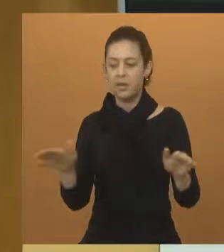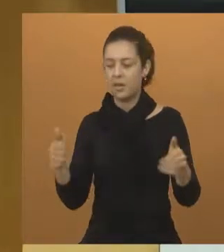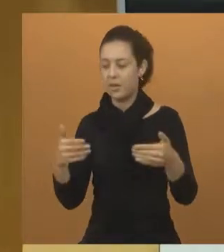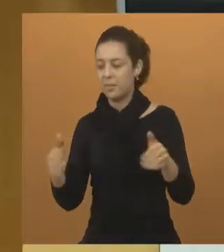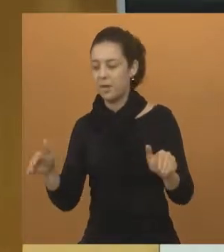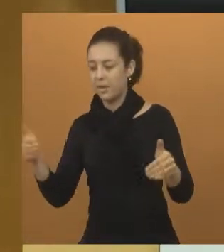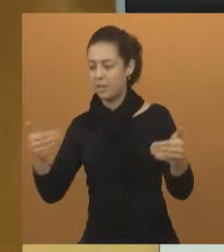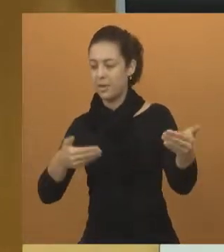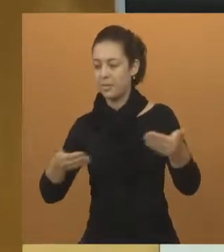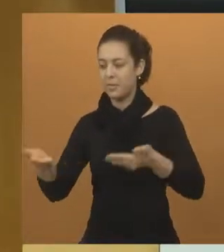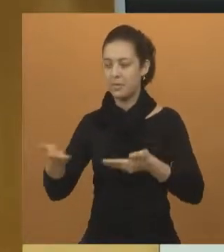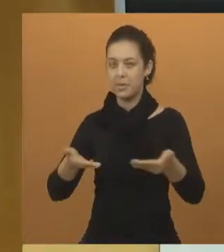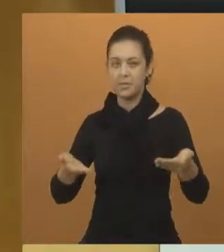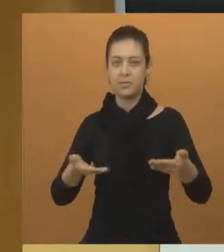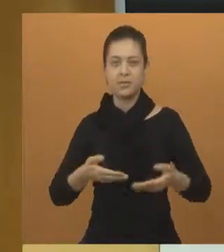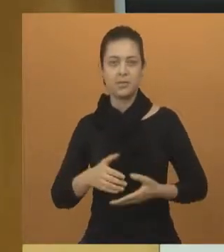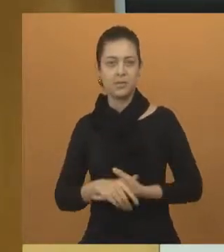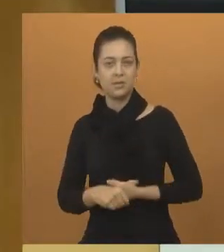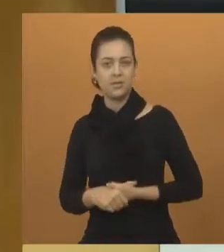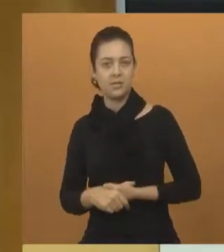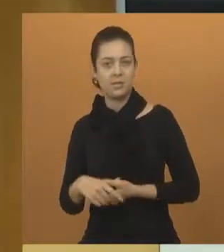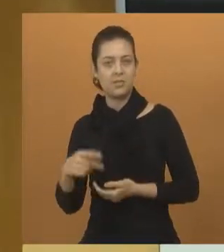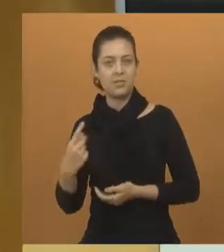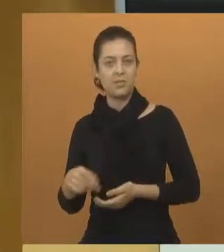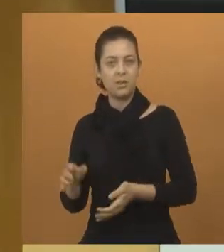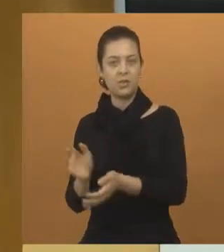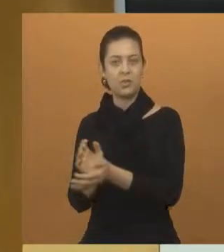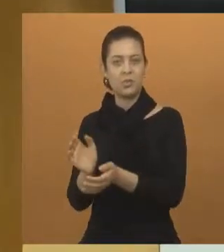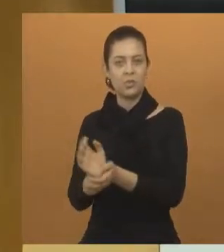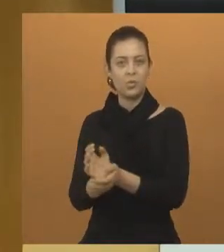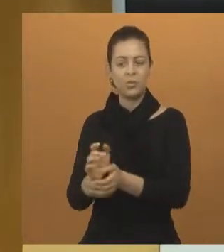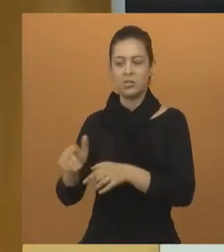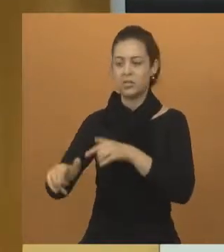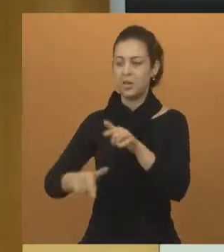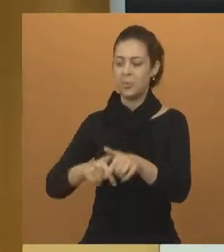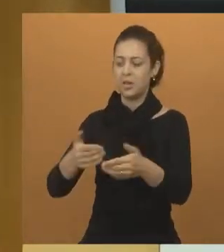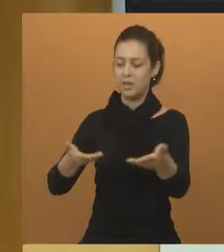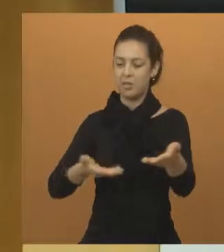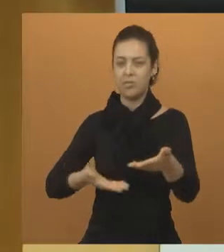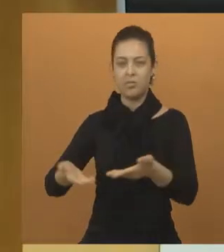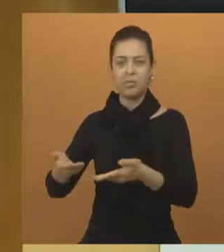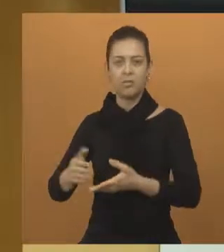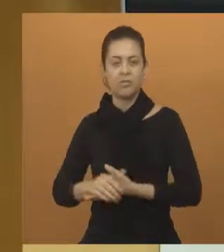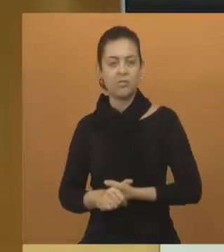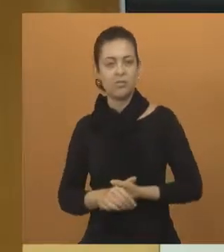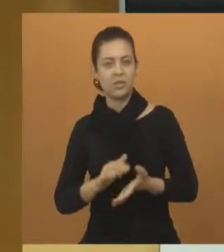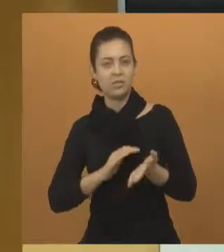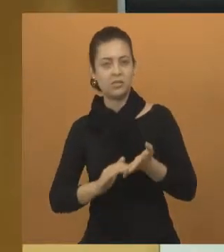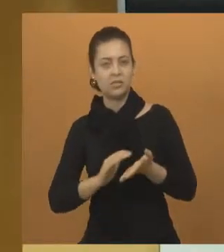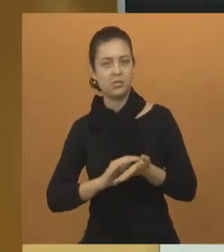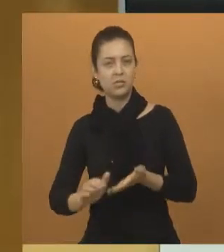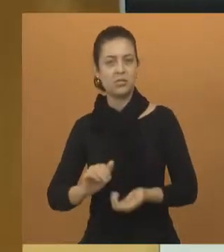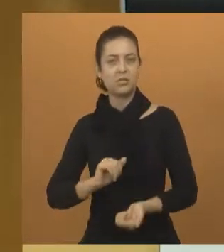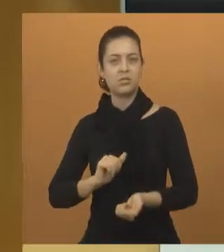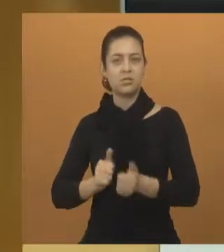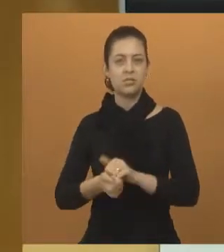espaços, vão abrir espaços para a comunidade trabalhar através da Secretaria de